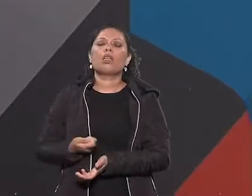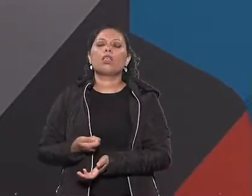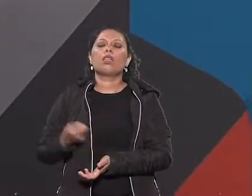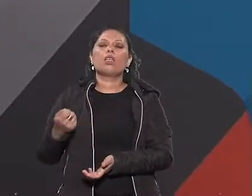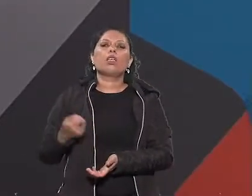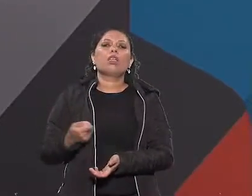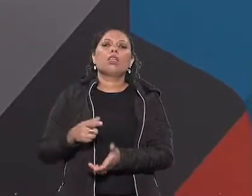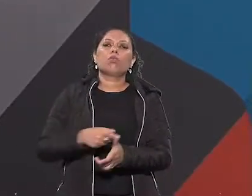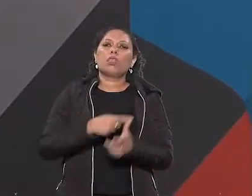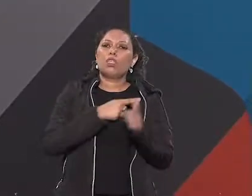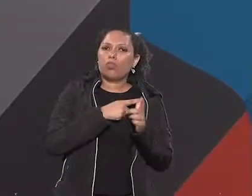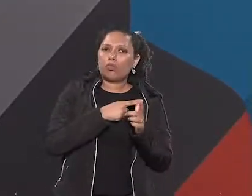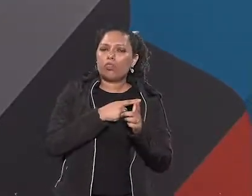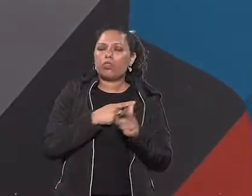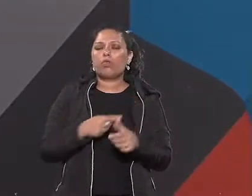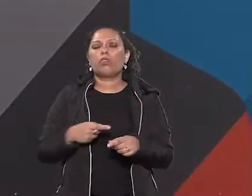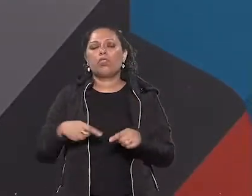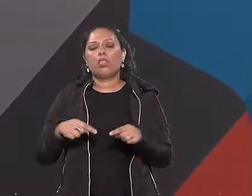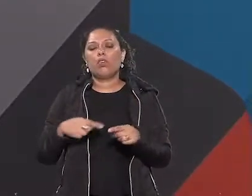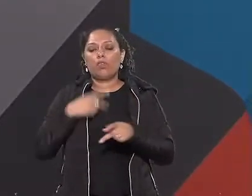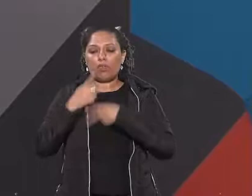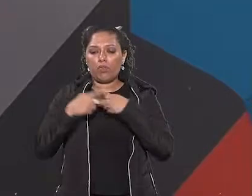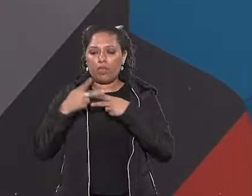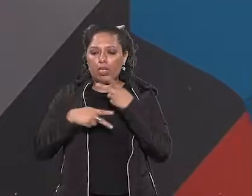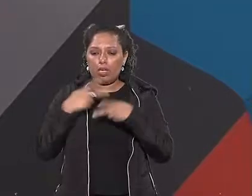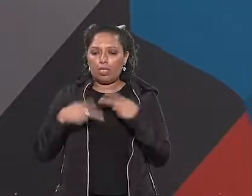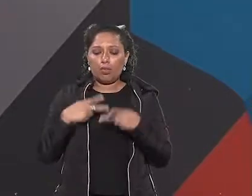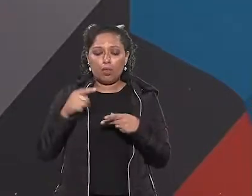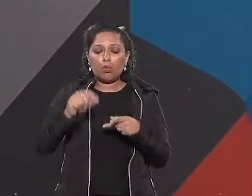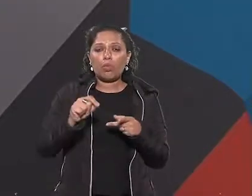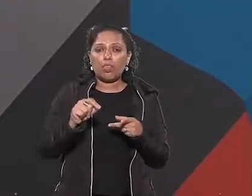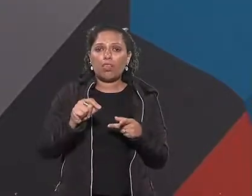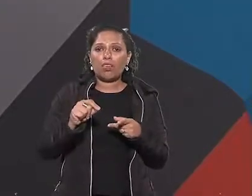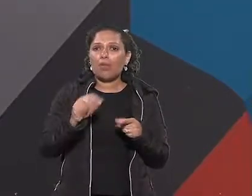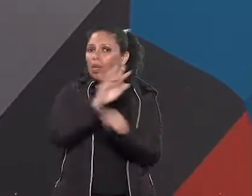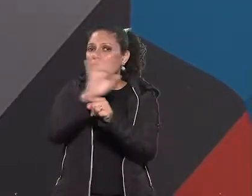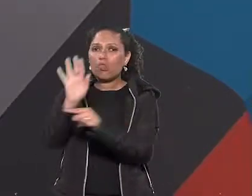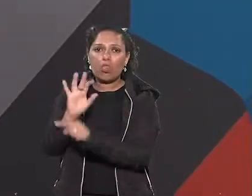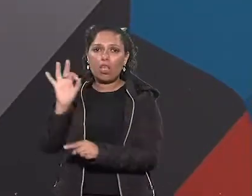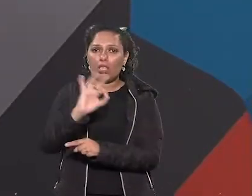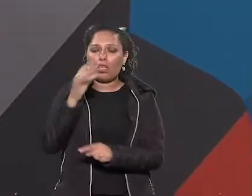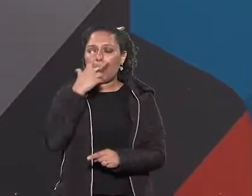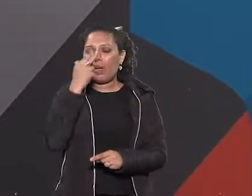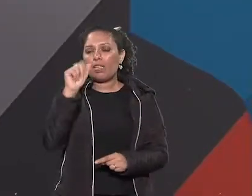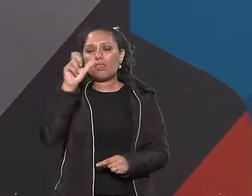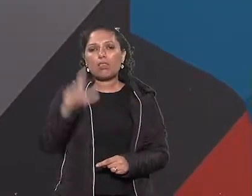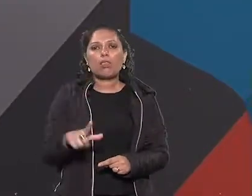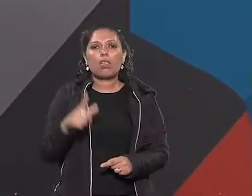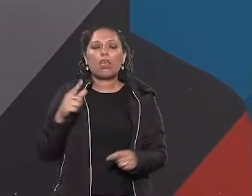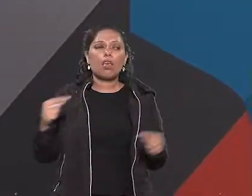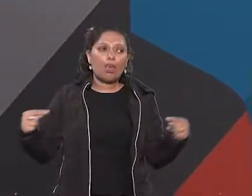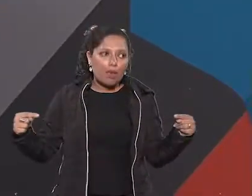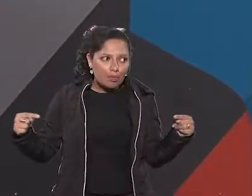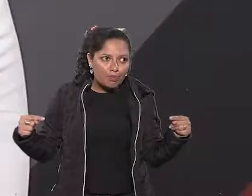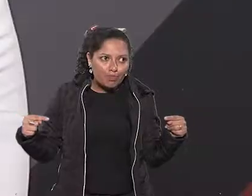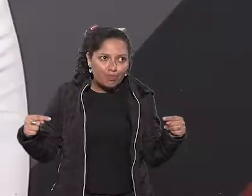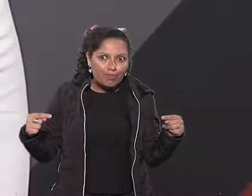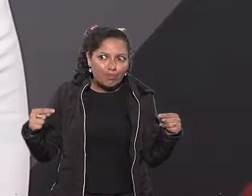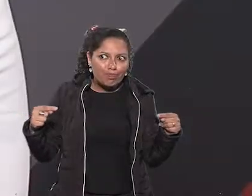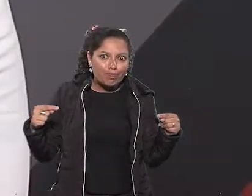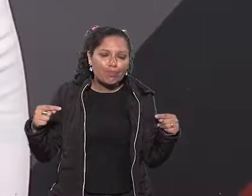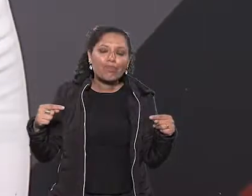Janeiro está feita para não dar certo. Parece que é